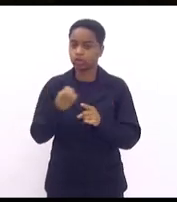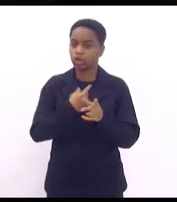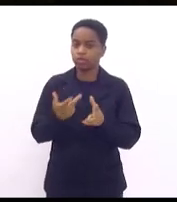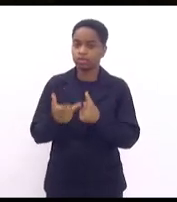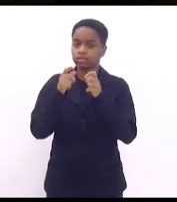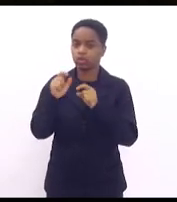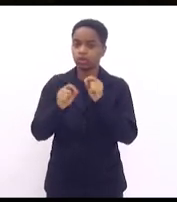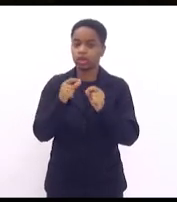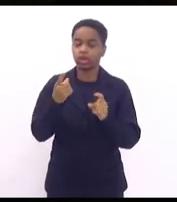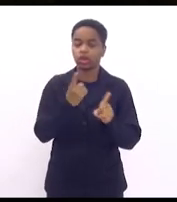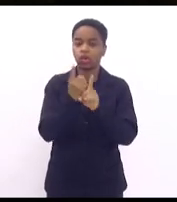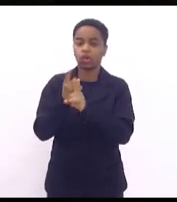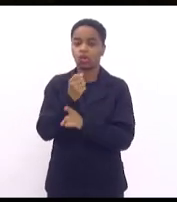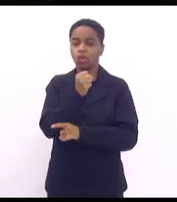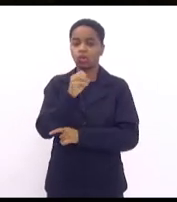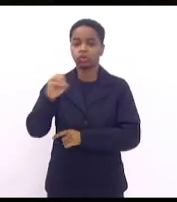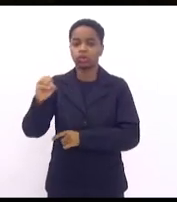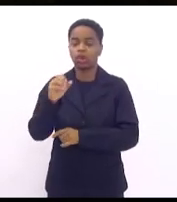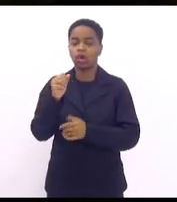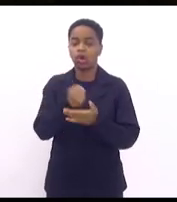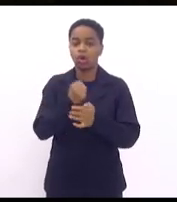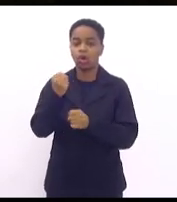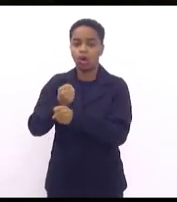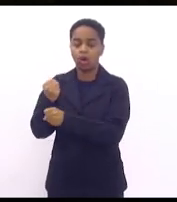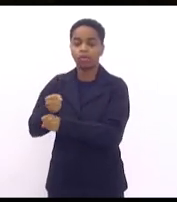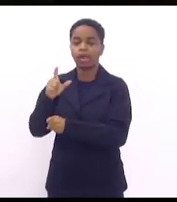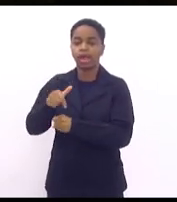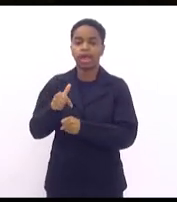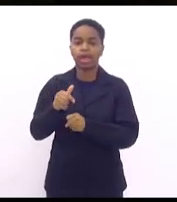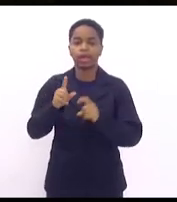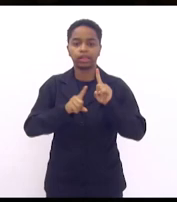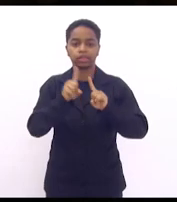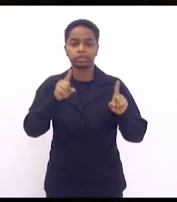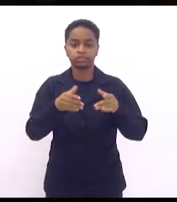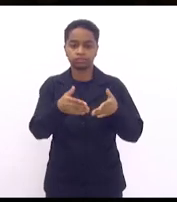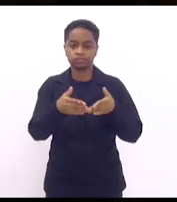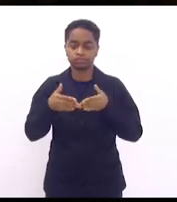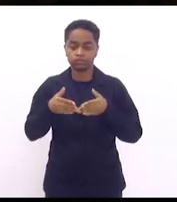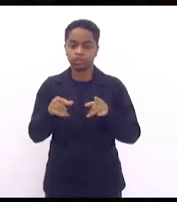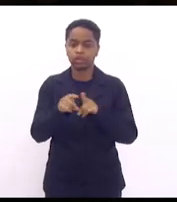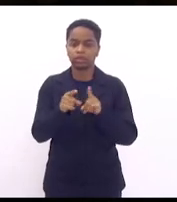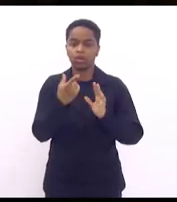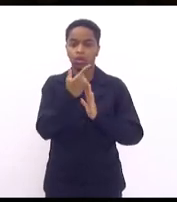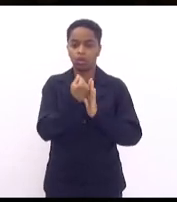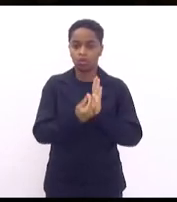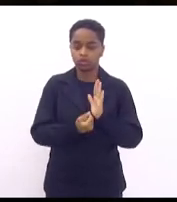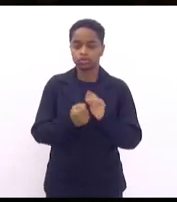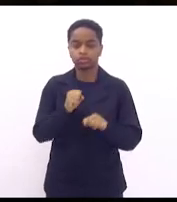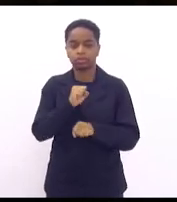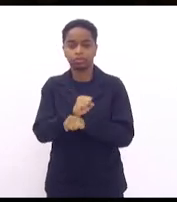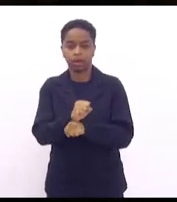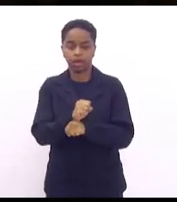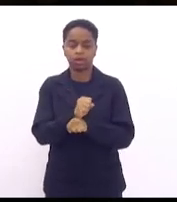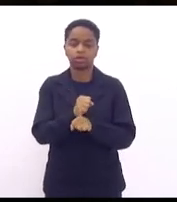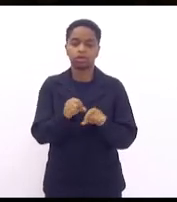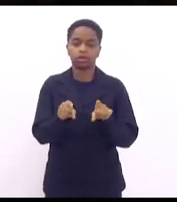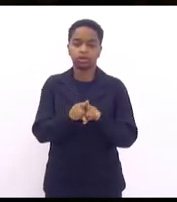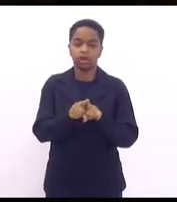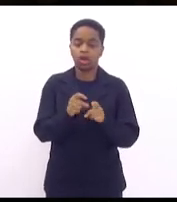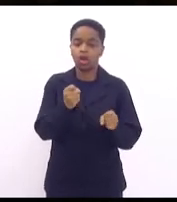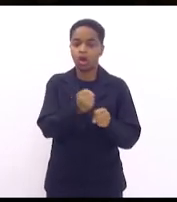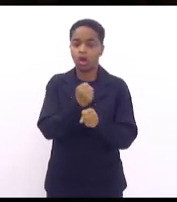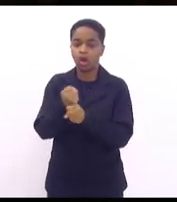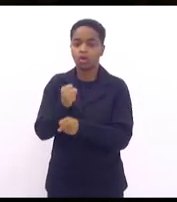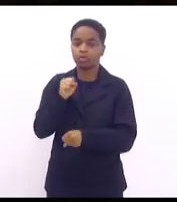800 obras do Pacto RJ são licitações suspensas, são orçamentos retidos, são